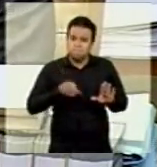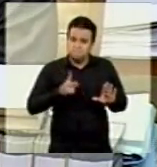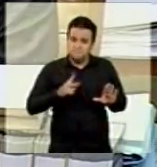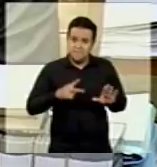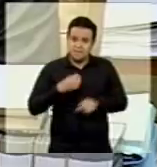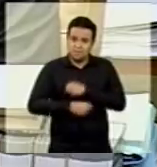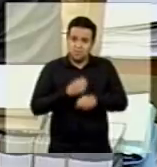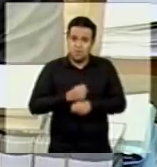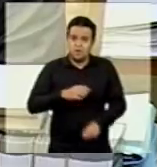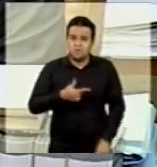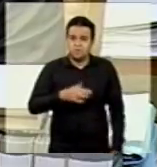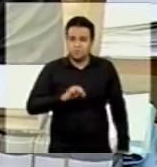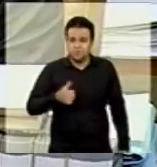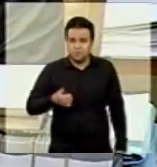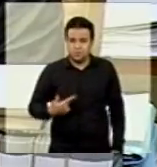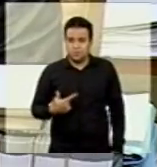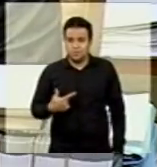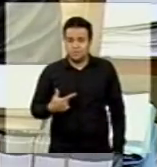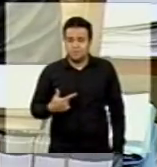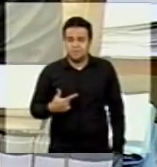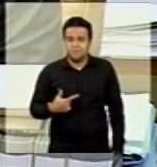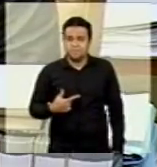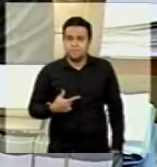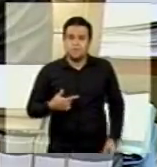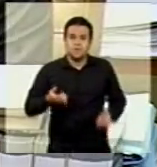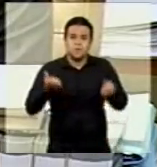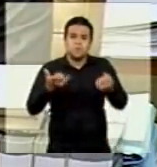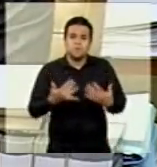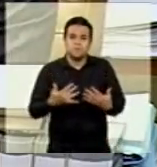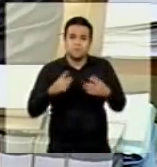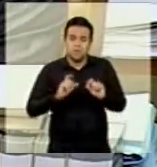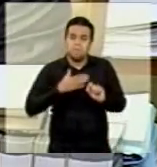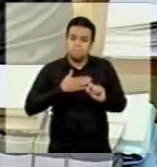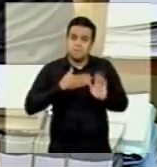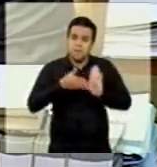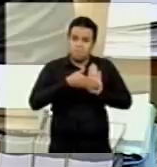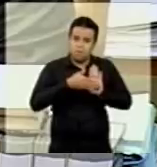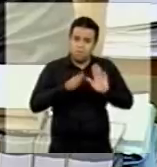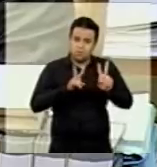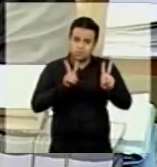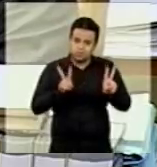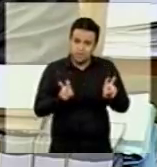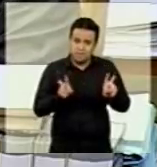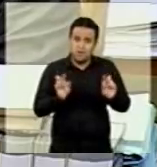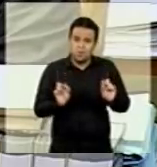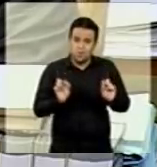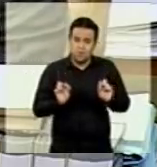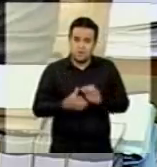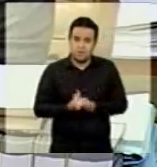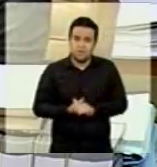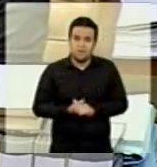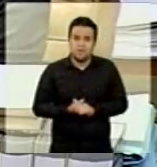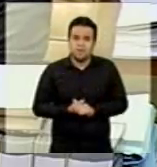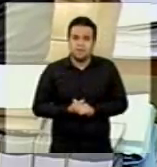de 2012, quando acentuei que a minha proposta nesse tema, na verdade, é